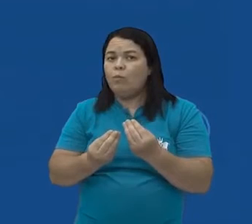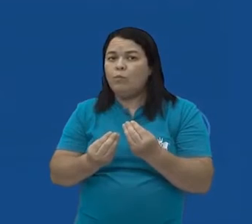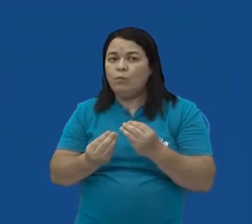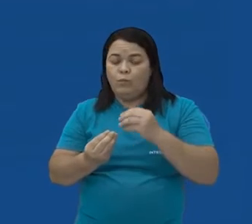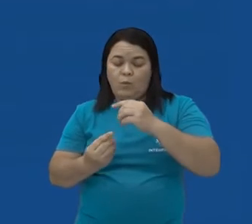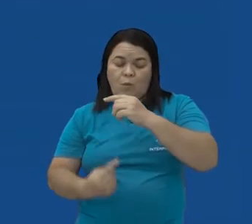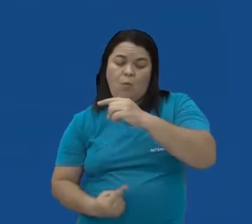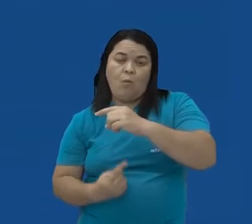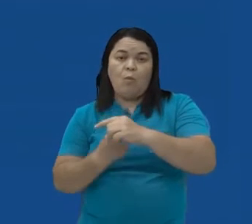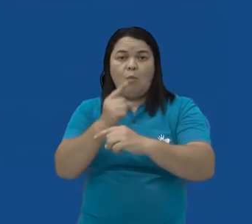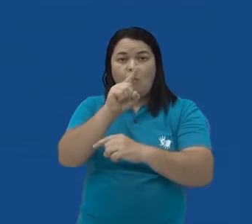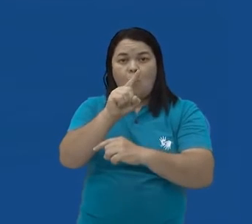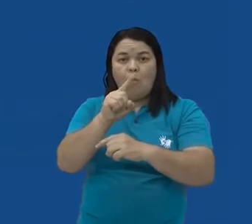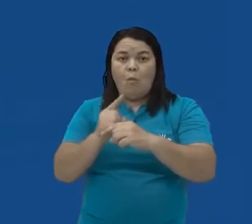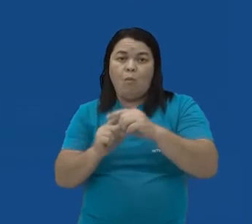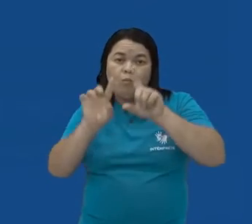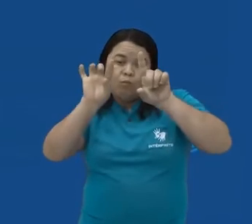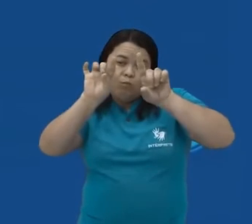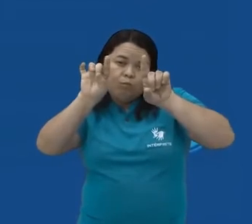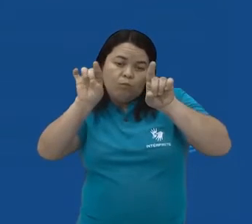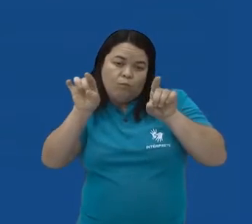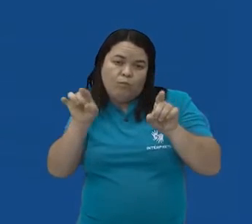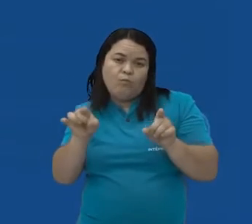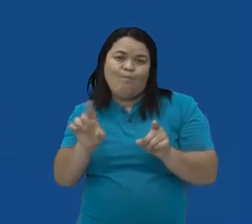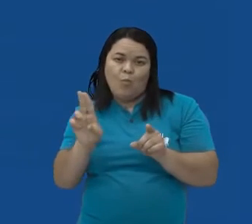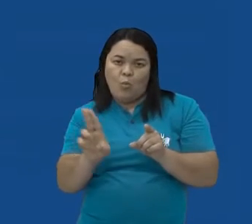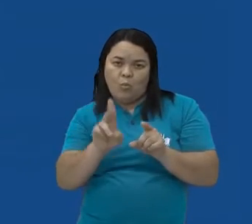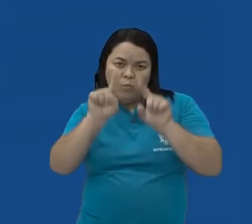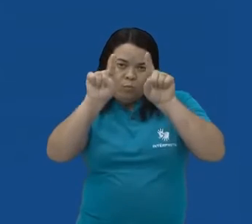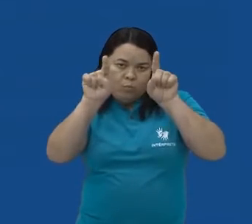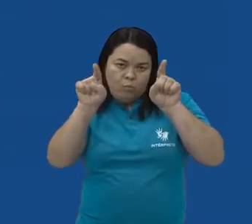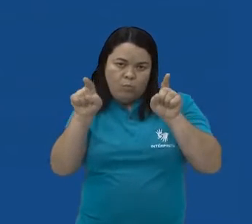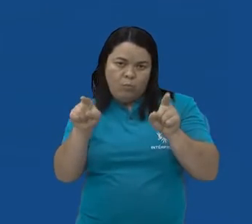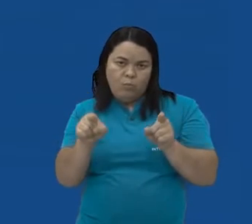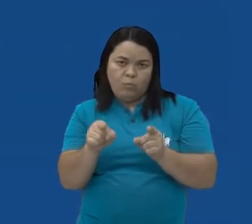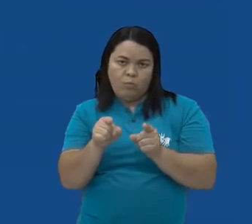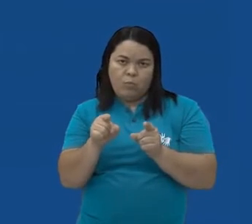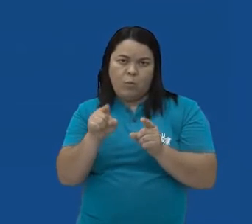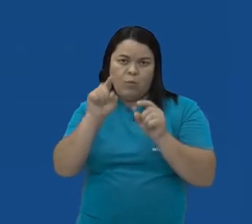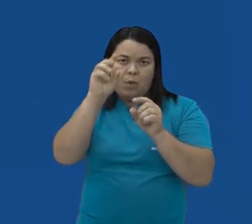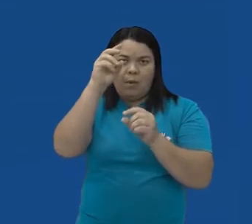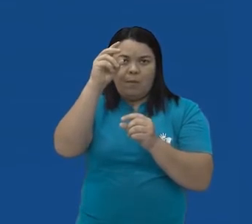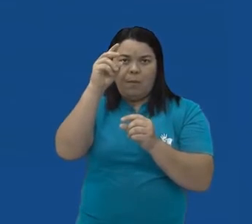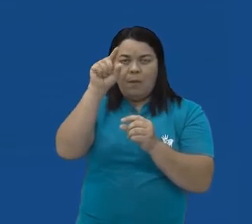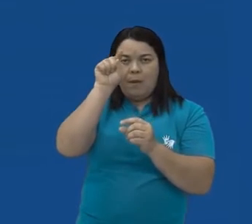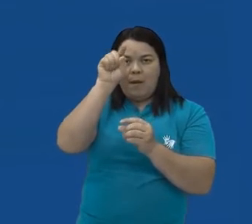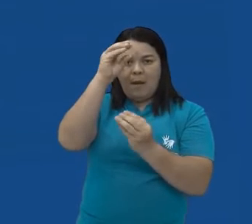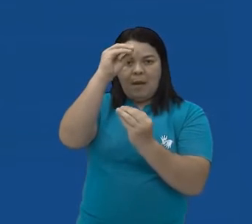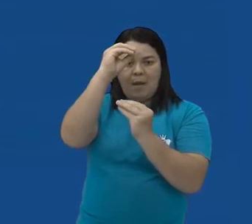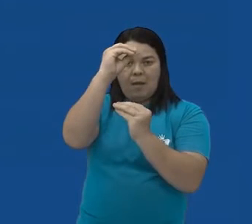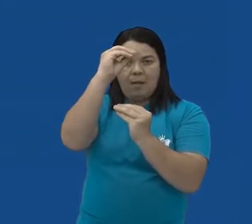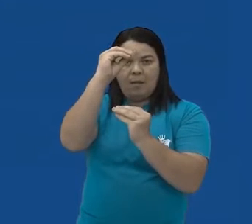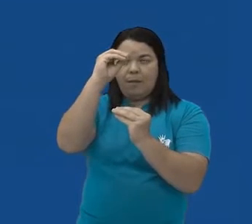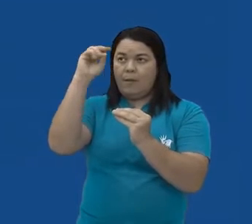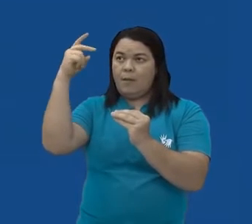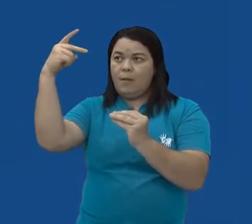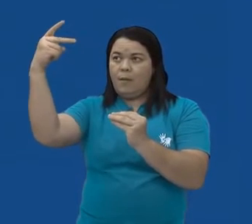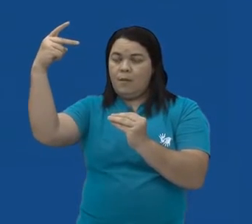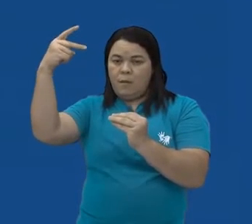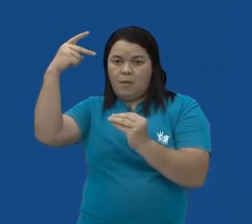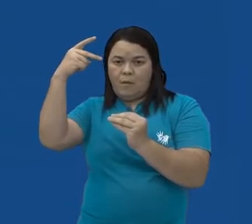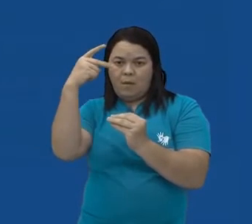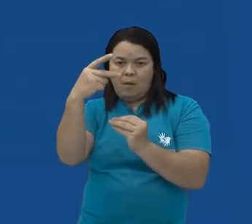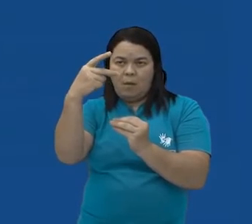fração está separada por parênteses, nós temos que pegar o expoente e distribuir tanto em cima quanto